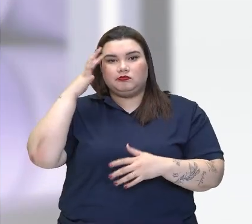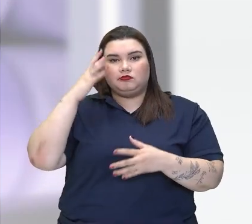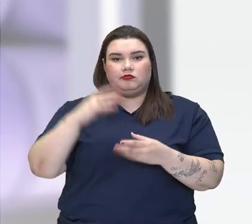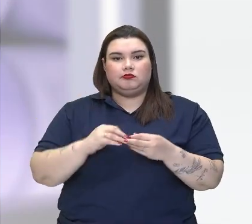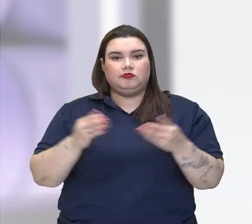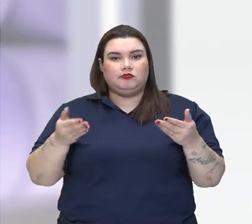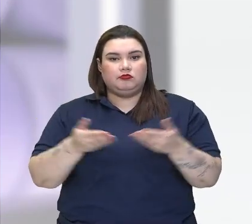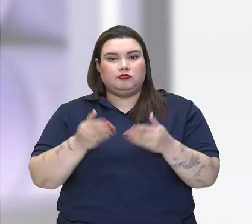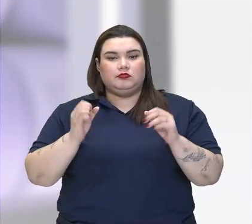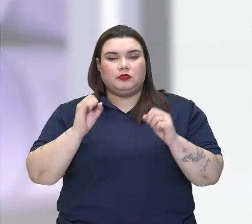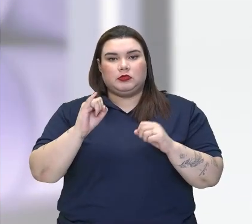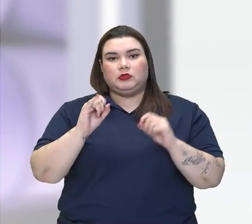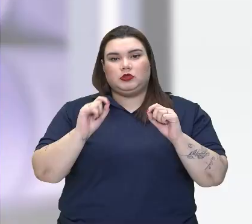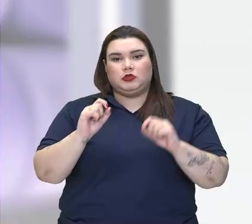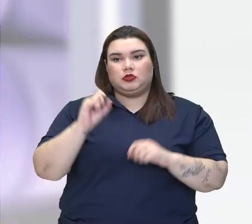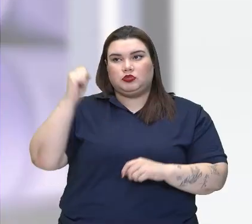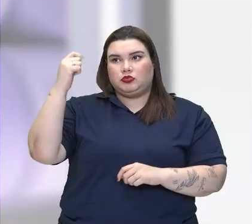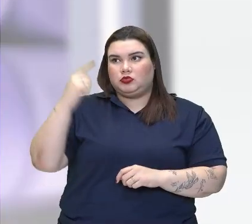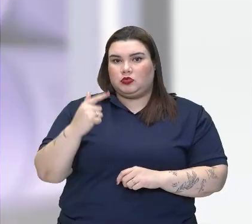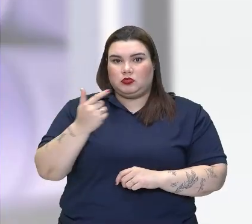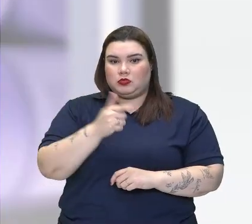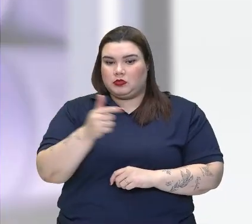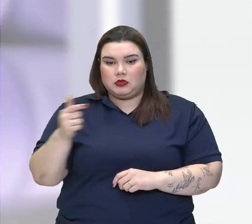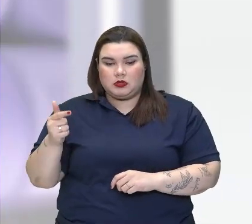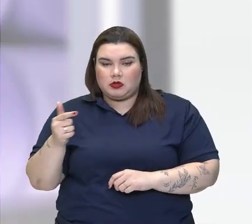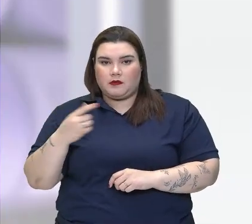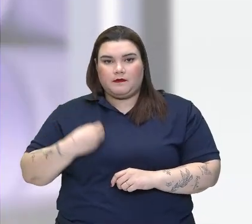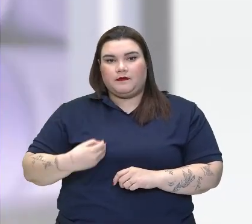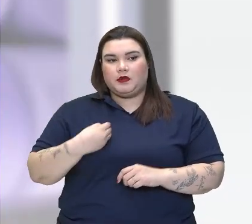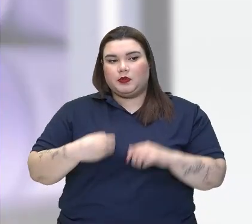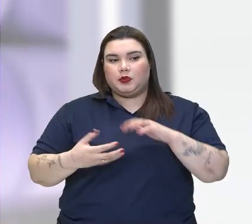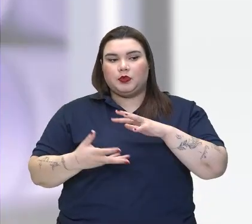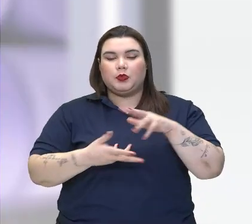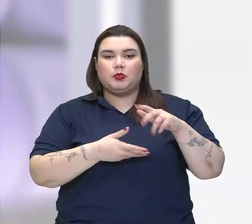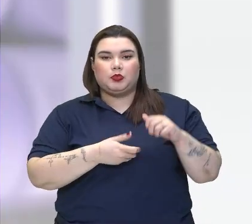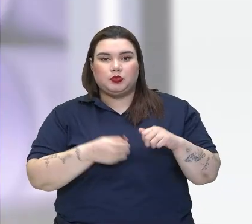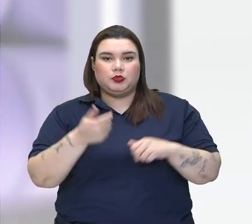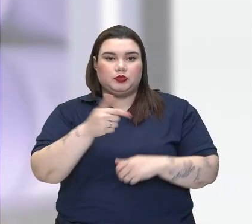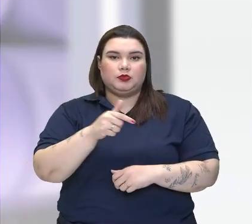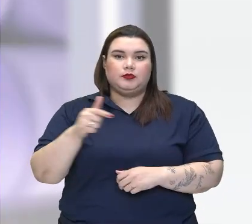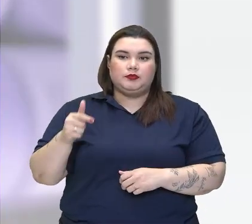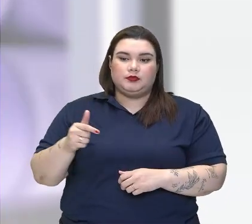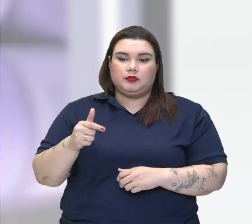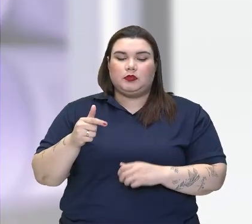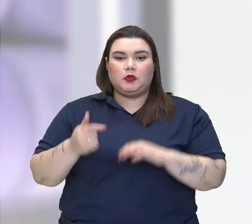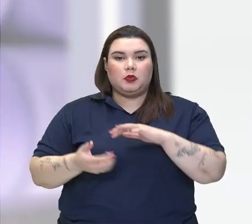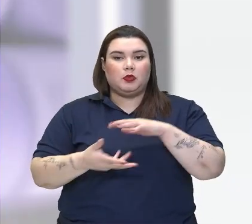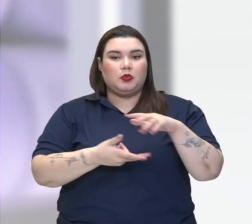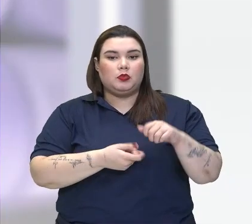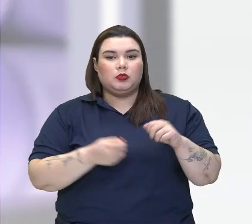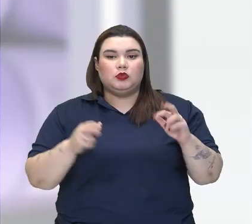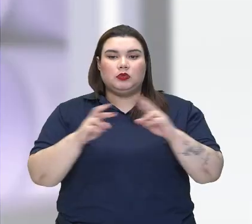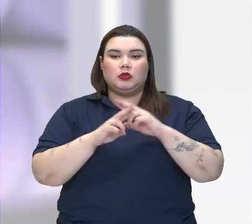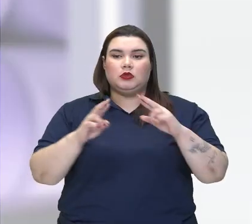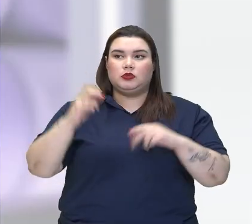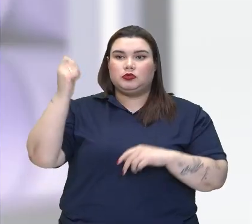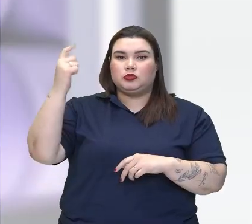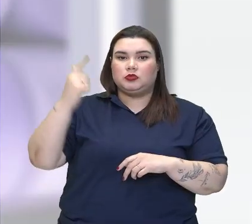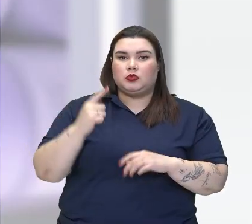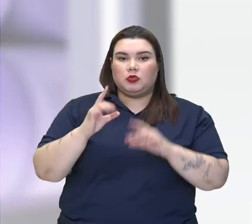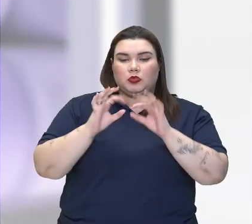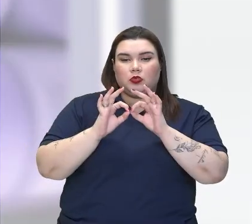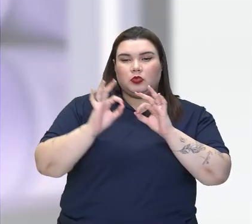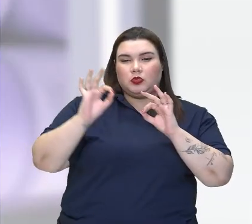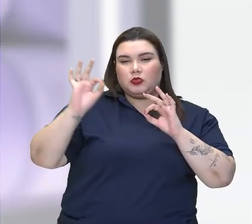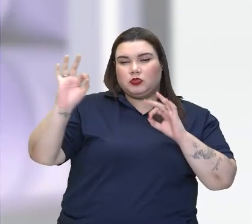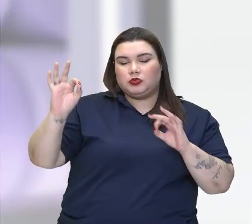sol não há vida na Terra, não haveria vida no nosso planeta. A Terra, em relação ao Sol, está a uma distância